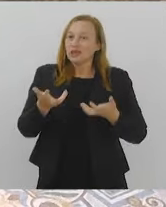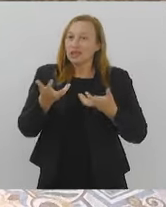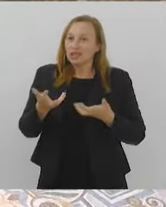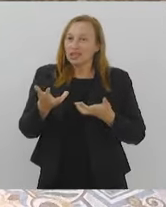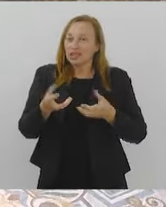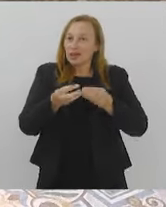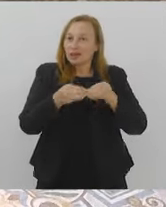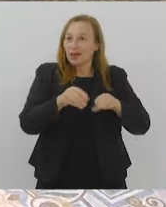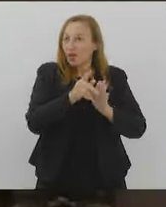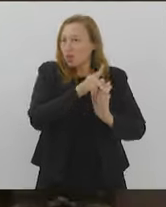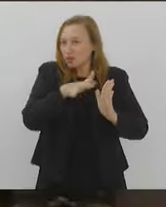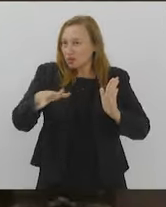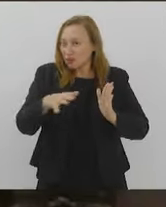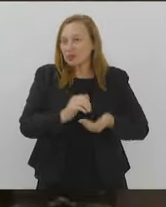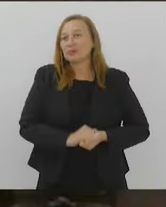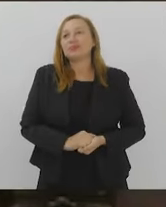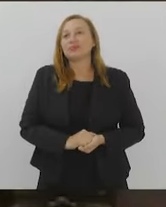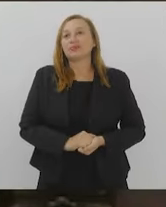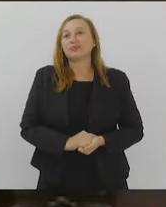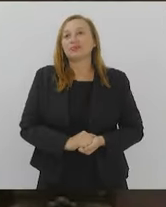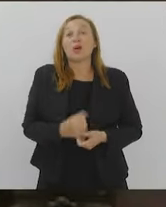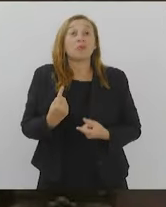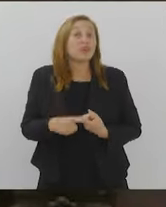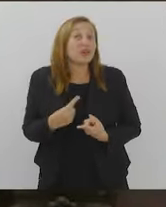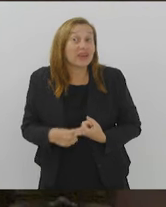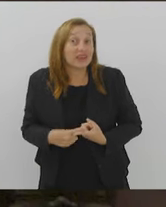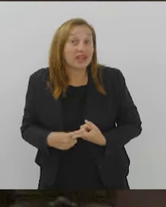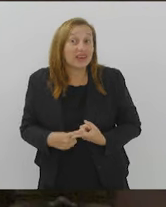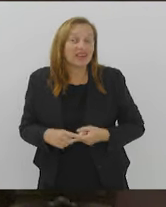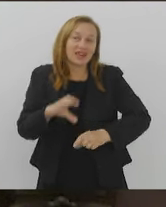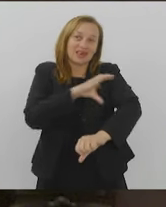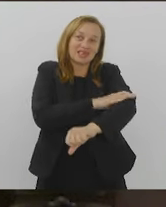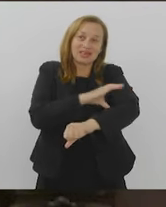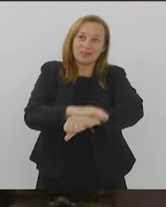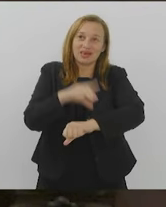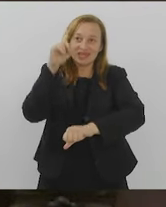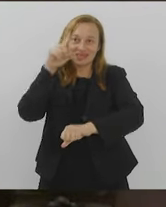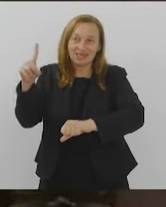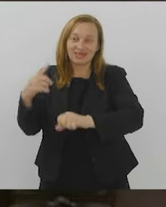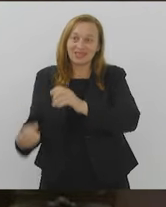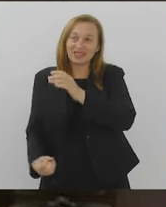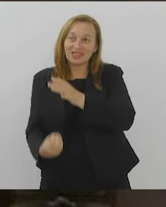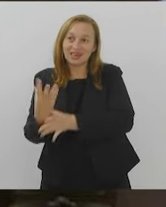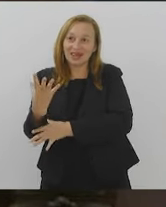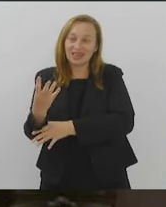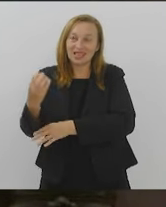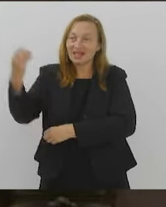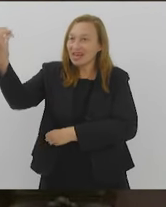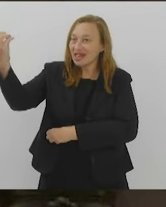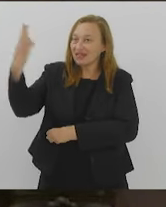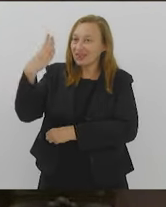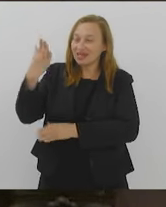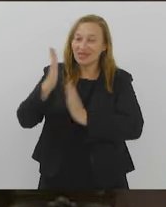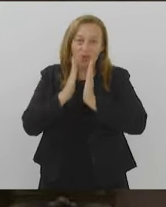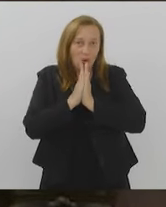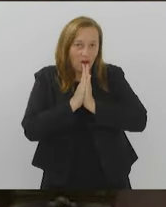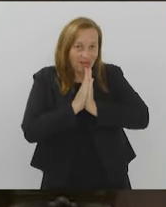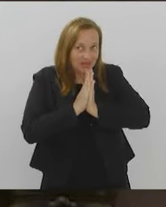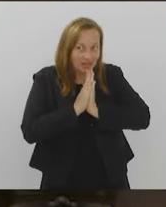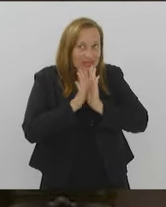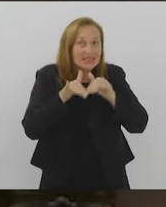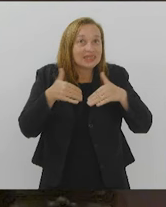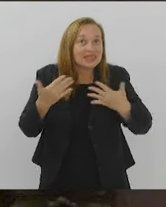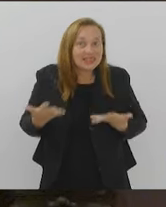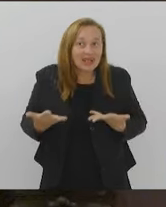o protocolo, porque a Assembleia de Deus nasceu através da revelação e da oração. Então, aqui tinha que